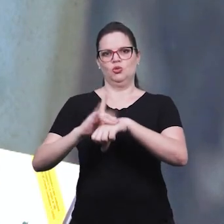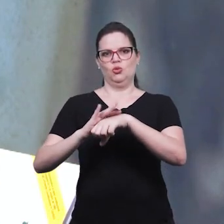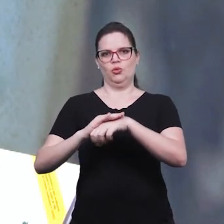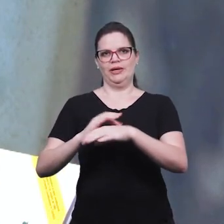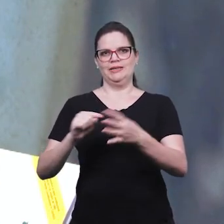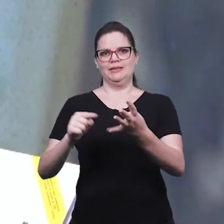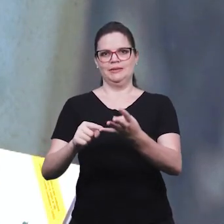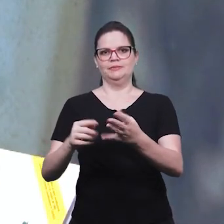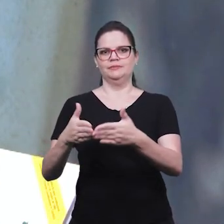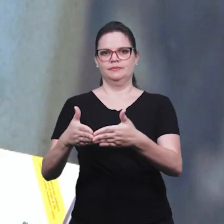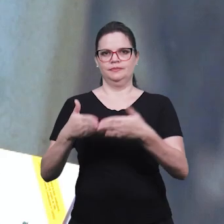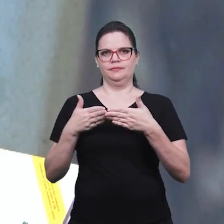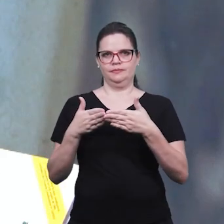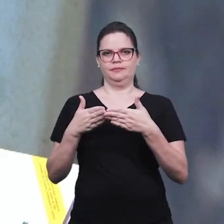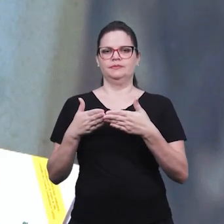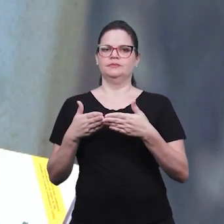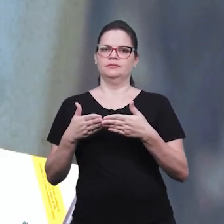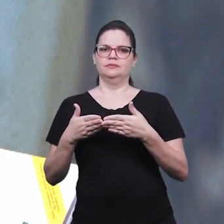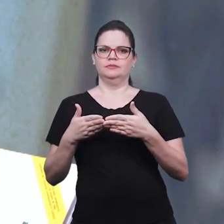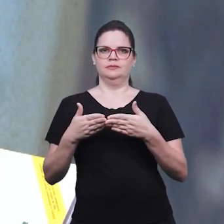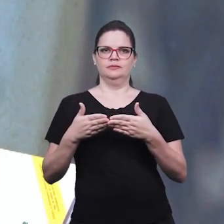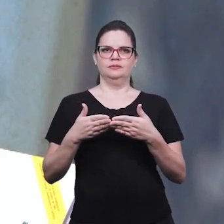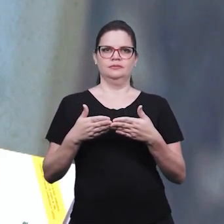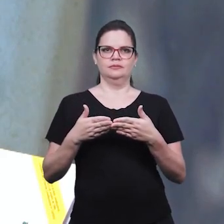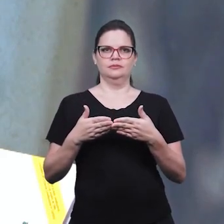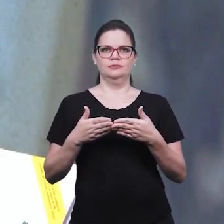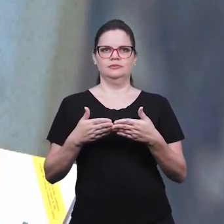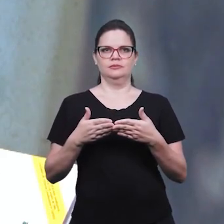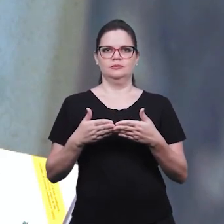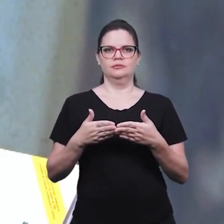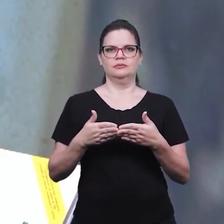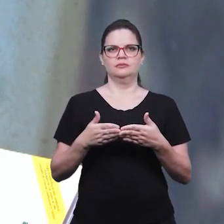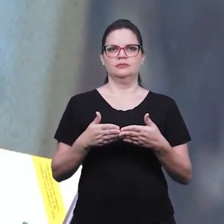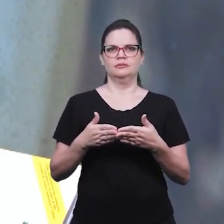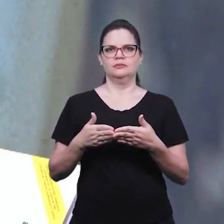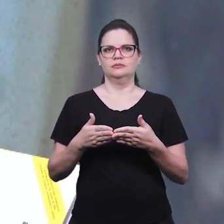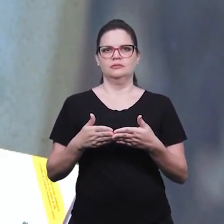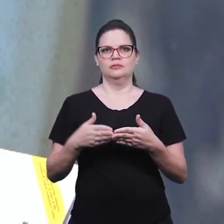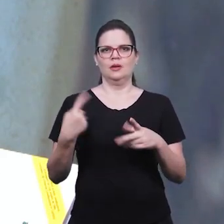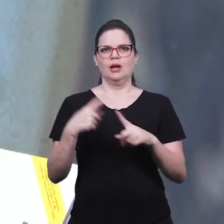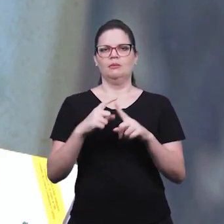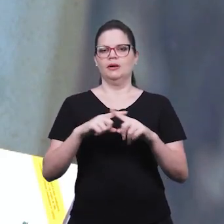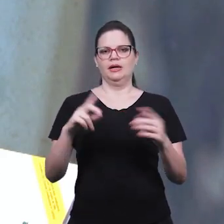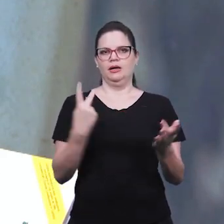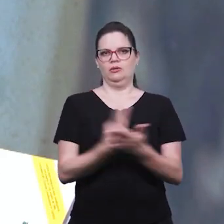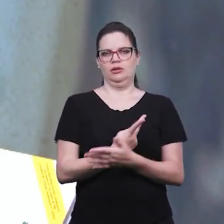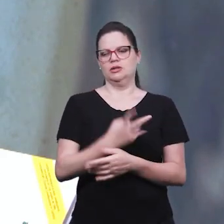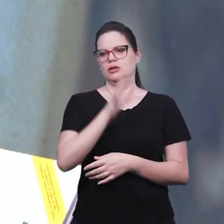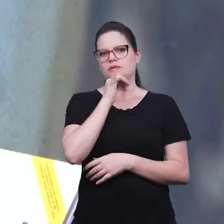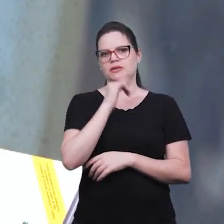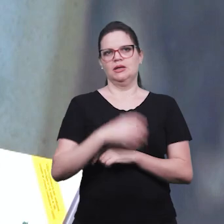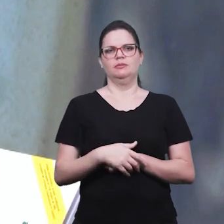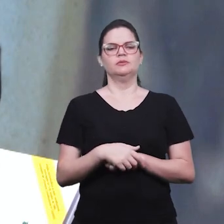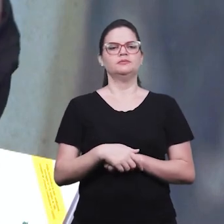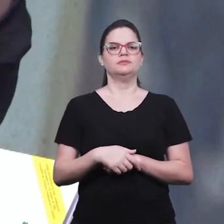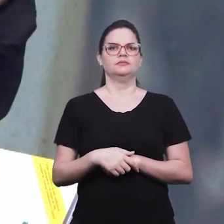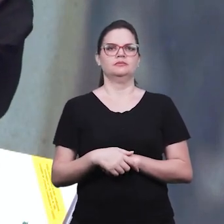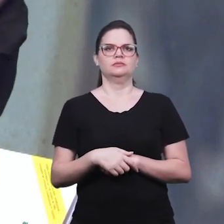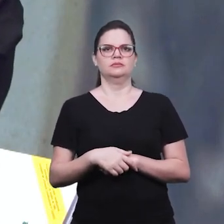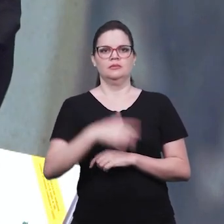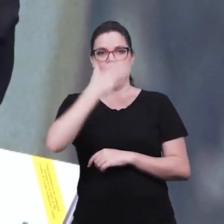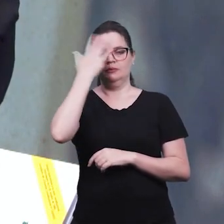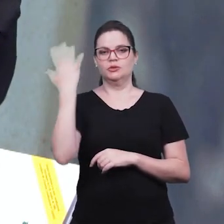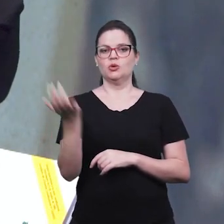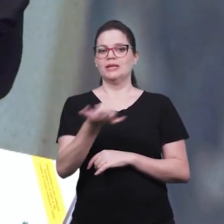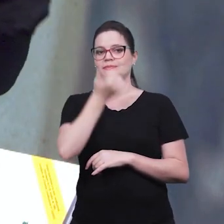auxílio reclusão, que são esses auxílios por conta de alguma coisa que aconteceu. Às vezes